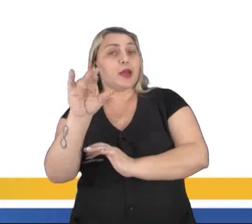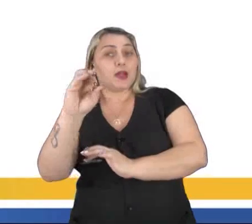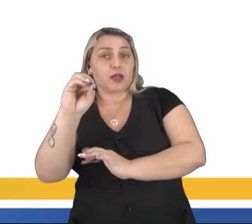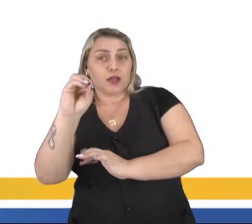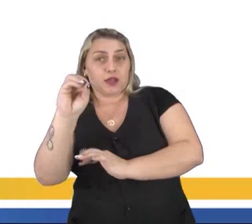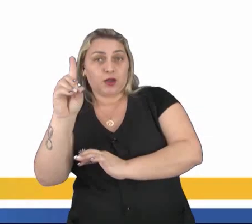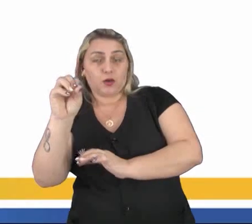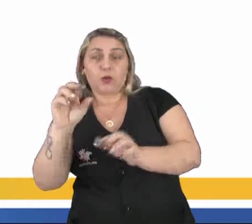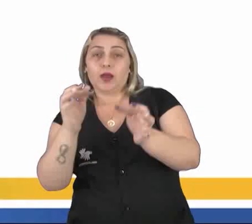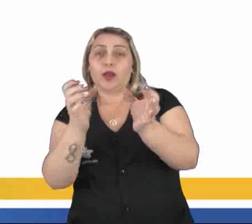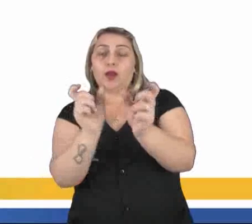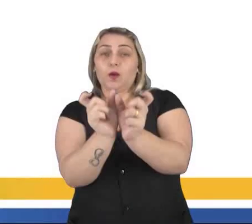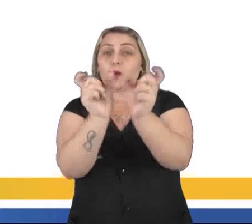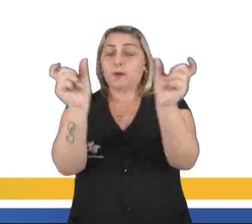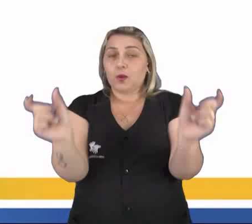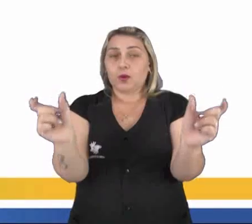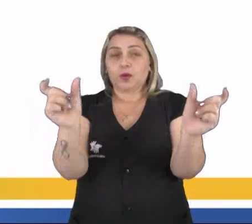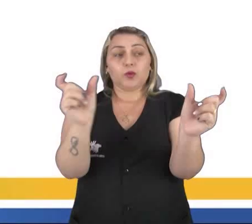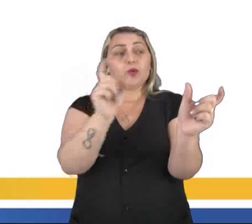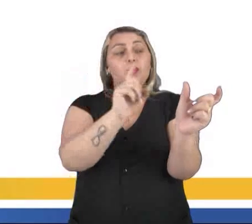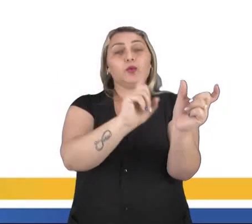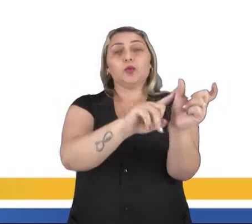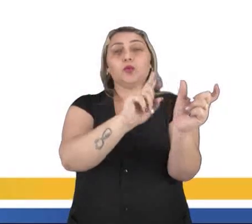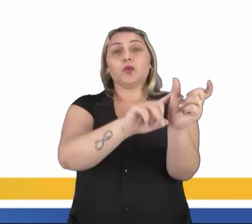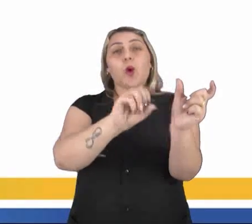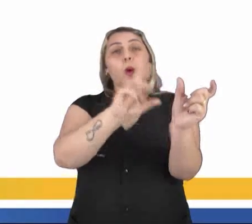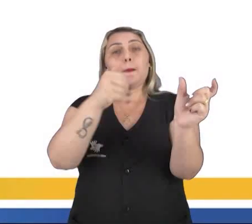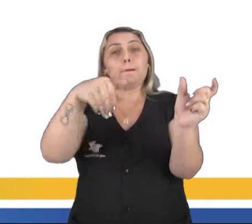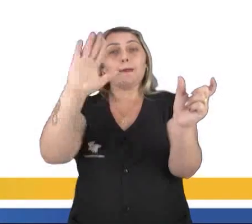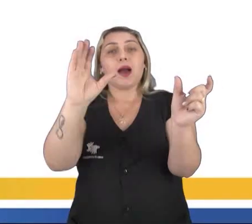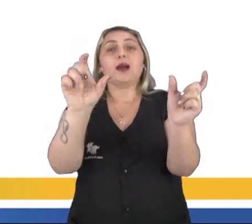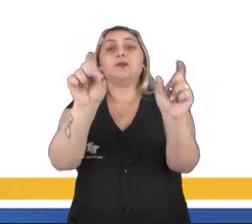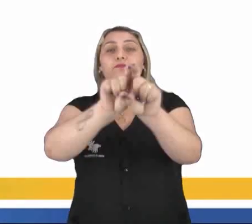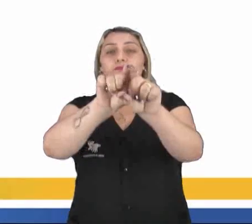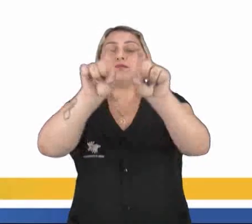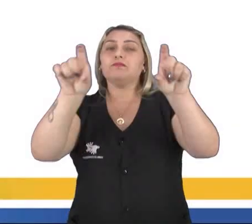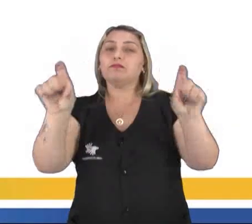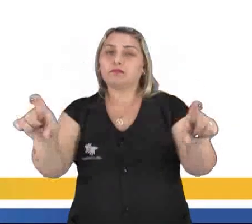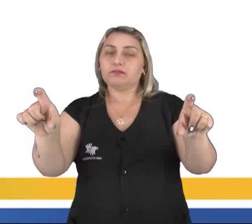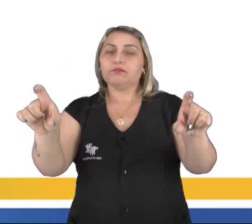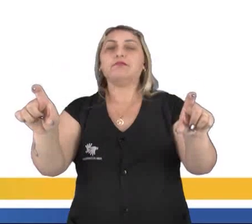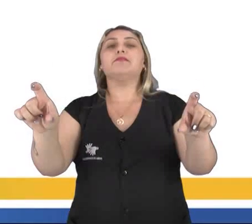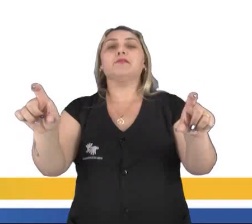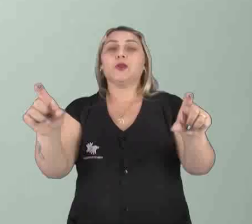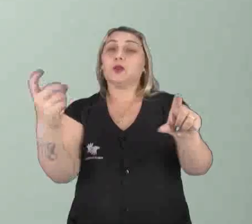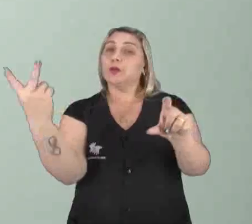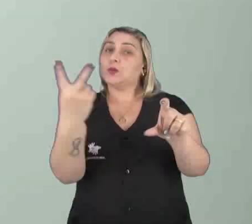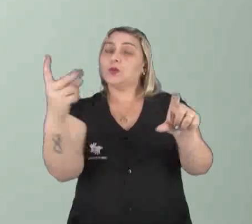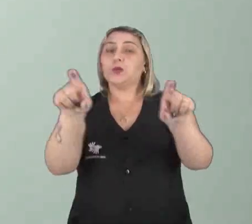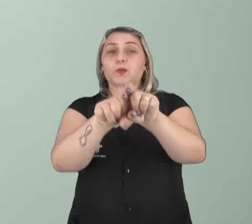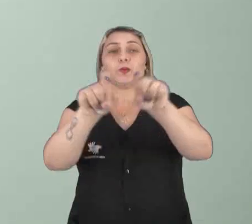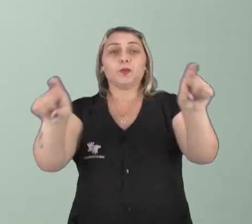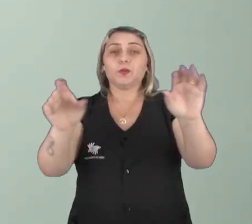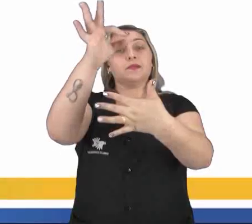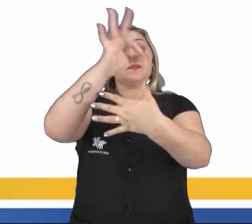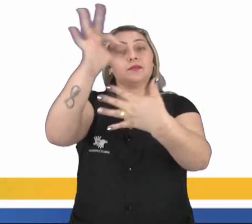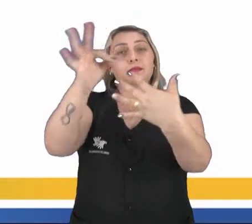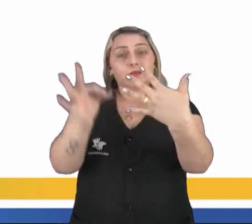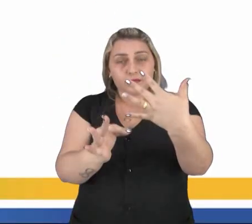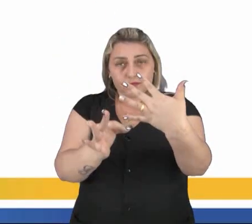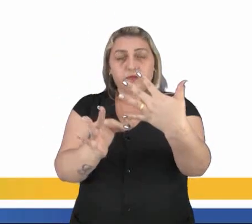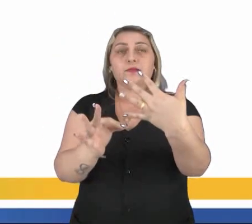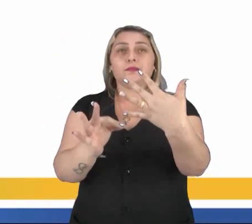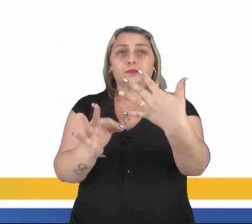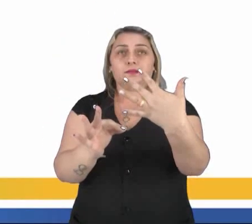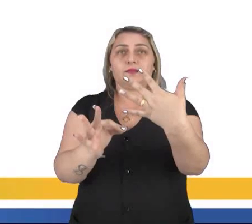tá? Sendo formado por duas ou mais orações, ou seja, período composto porque nós temos duas orações, tá? Elas